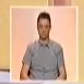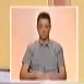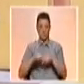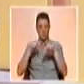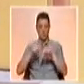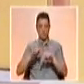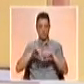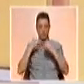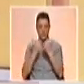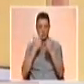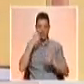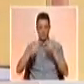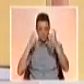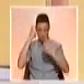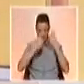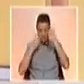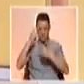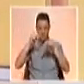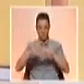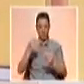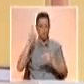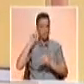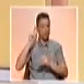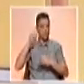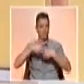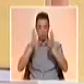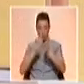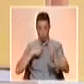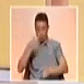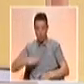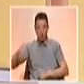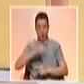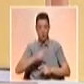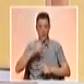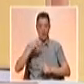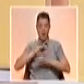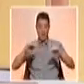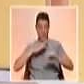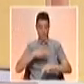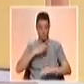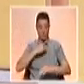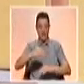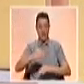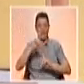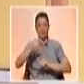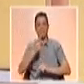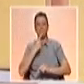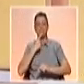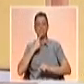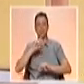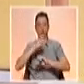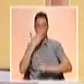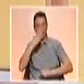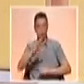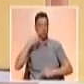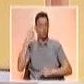Vamos então hoje no Sociedade Civil refletir sobre este bem tão importante, importante para todos nós a nível mundial, e também perceber como é que com as nossas atitudes